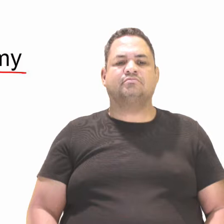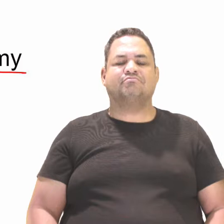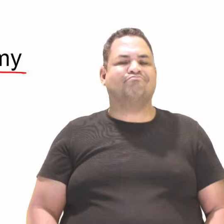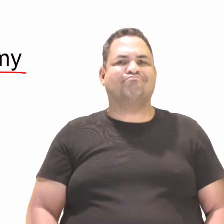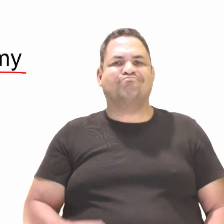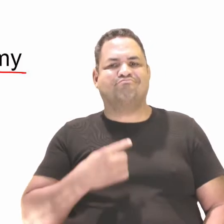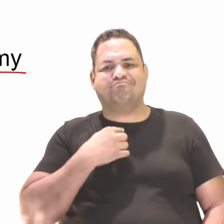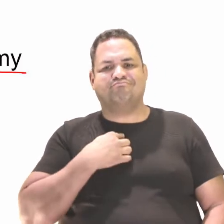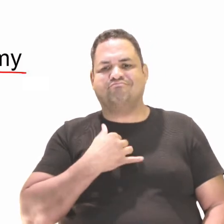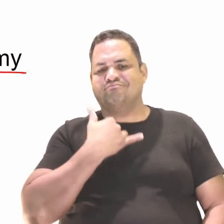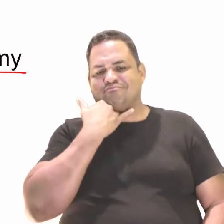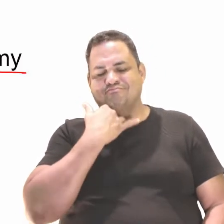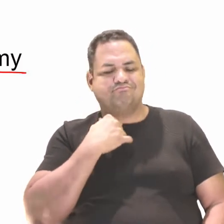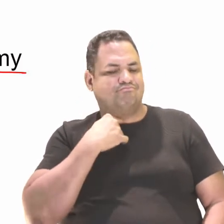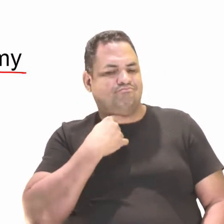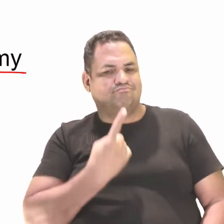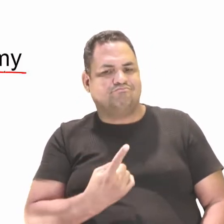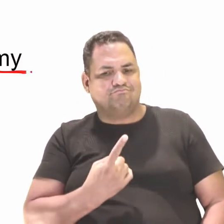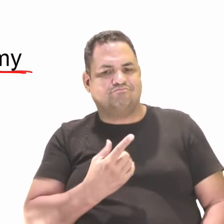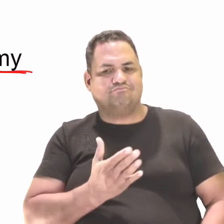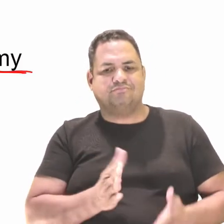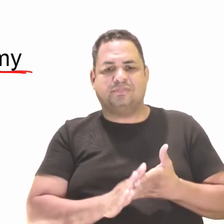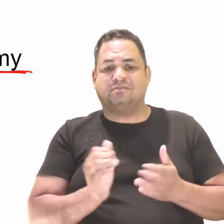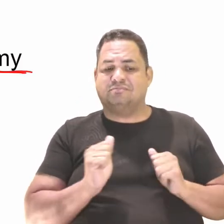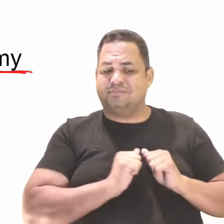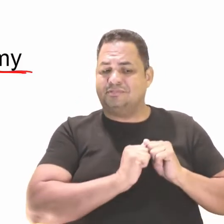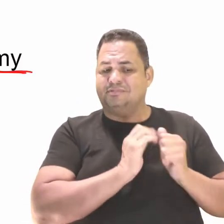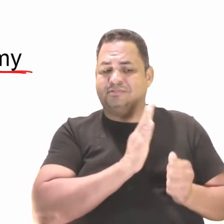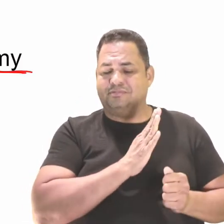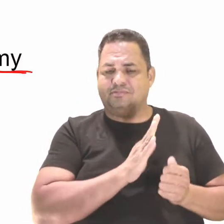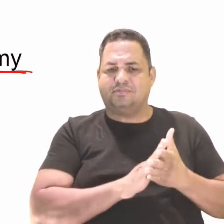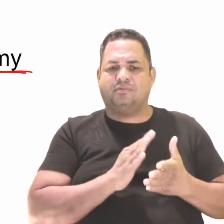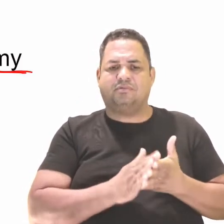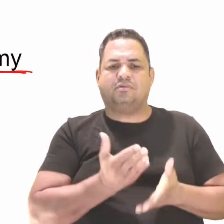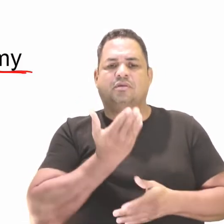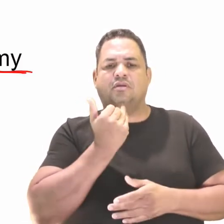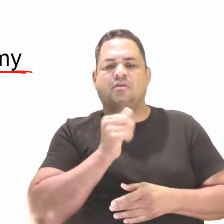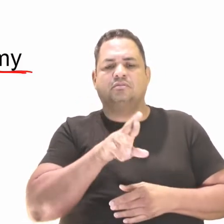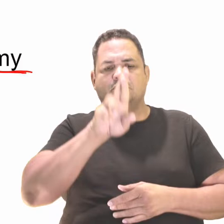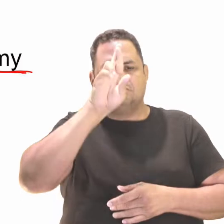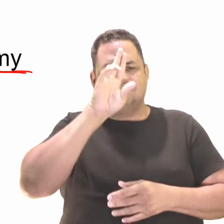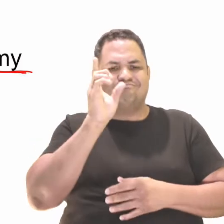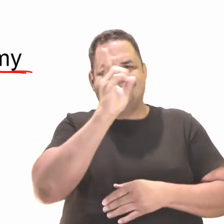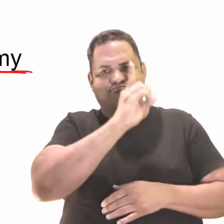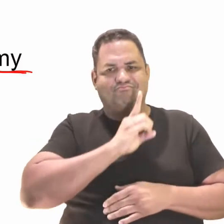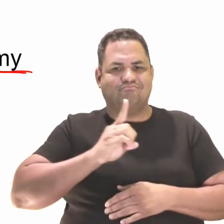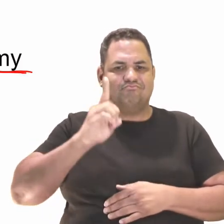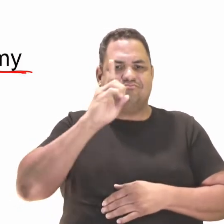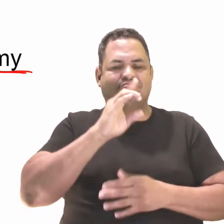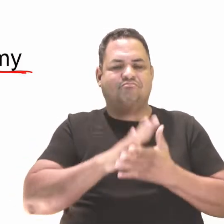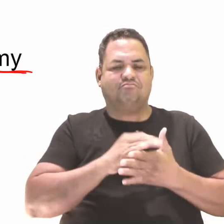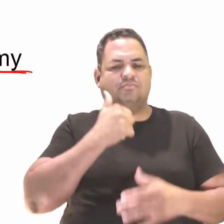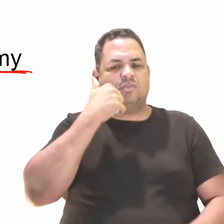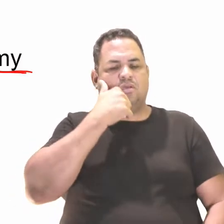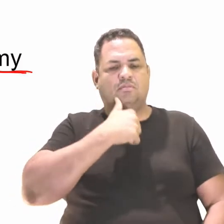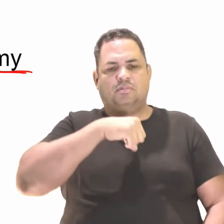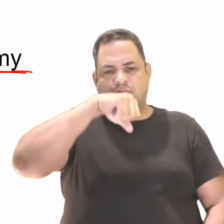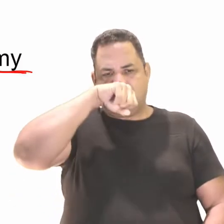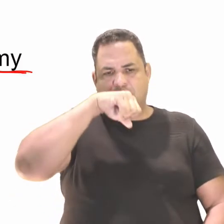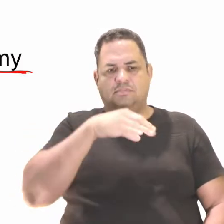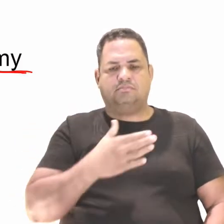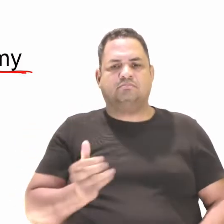não posso, eu vou almoçar com a minha mãe no domingo. Então, ela já tem um almoço programado, ele já tem um